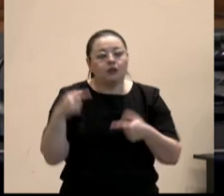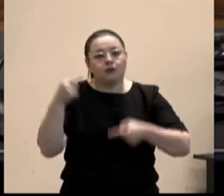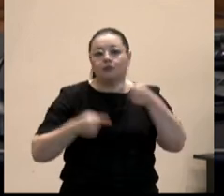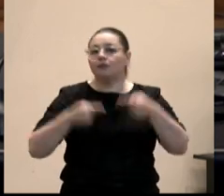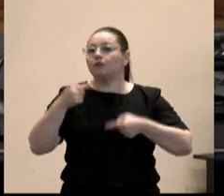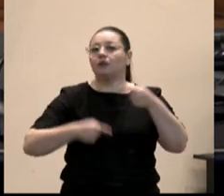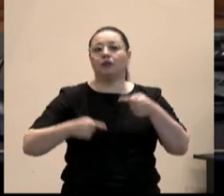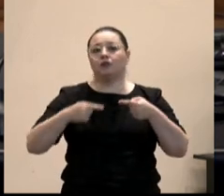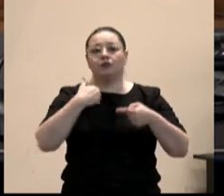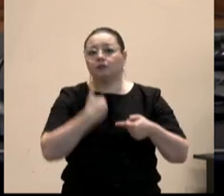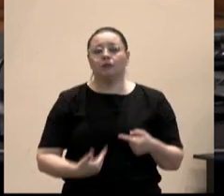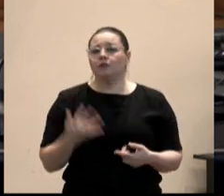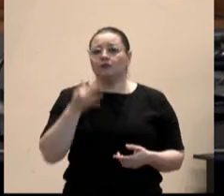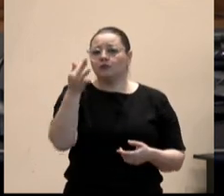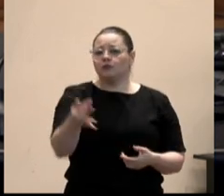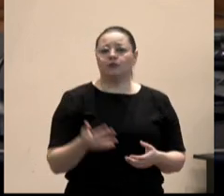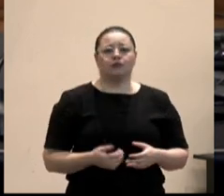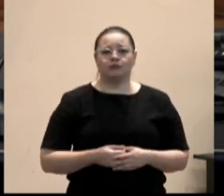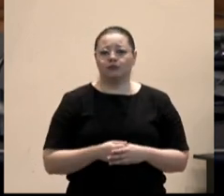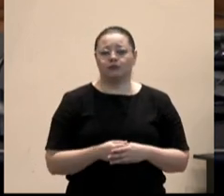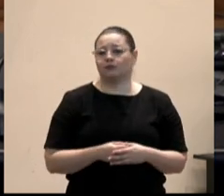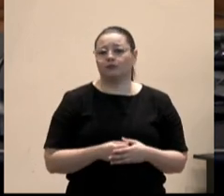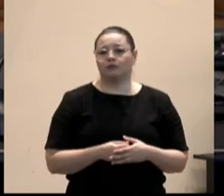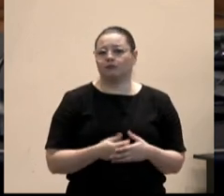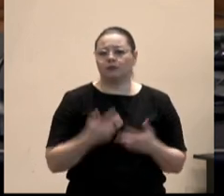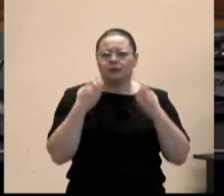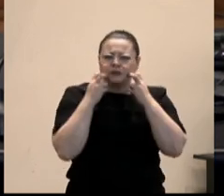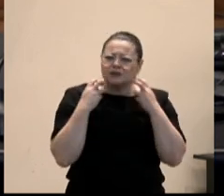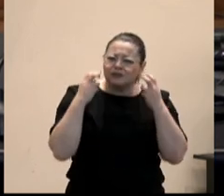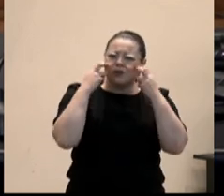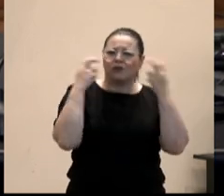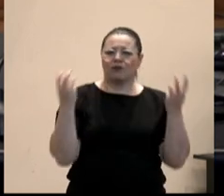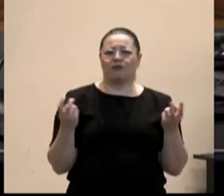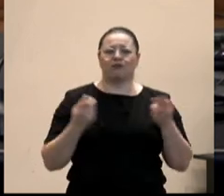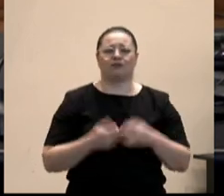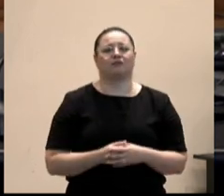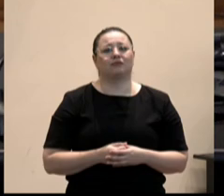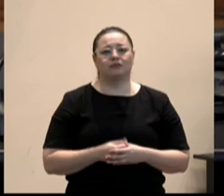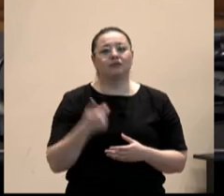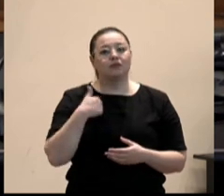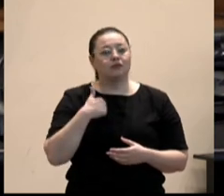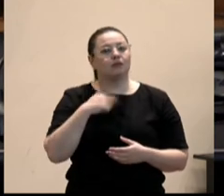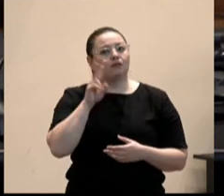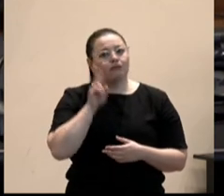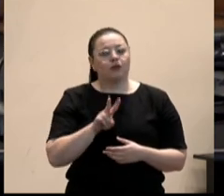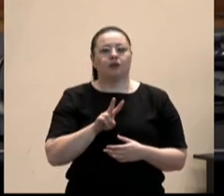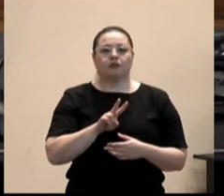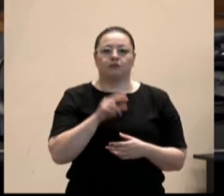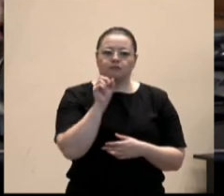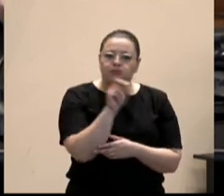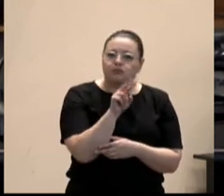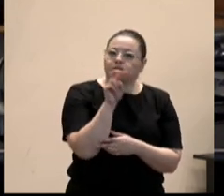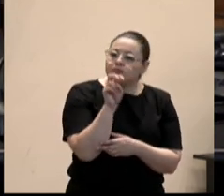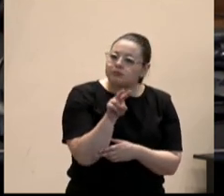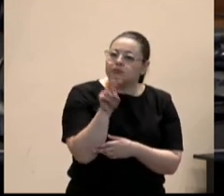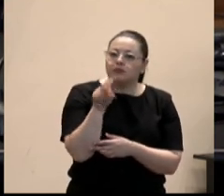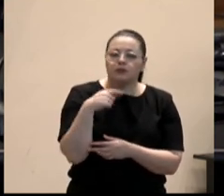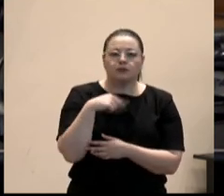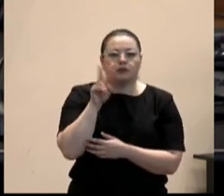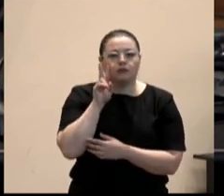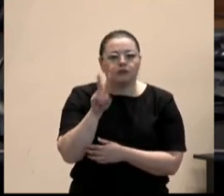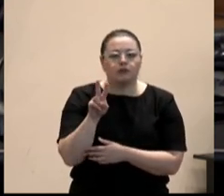pública de futuro. É uma vergonha isso. E eu vejo cada vez mais, cada vez que eu vejo o